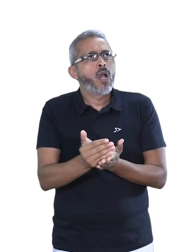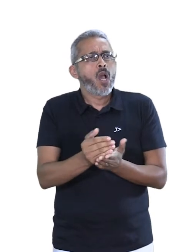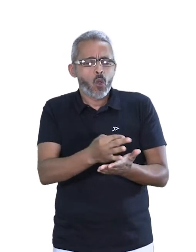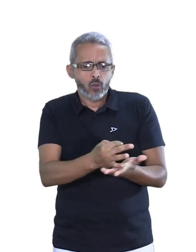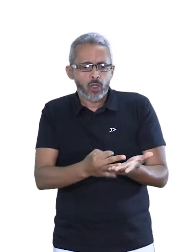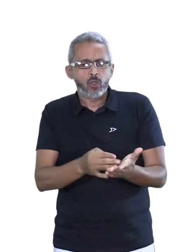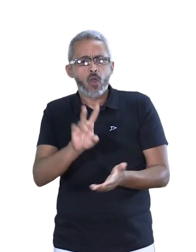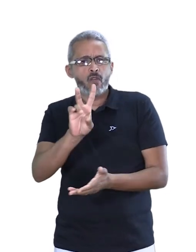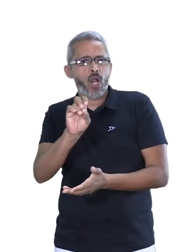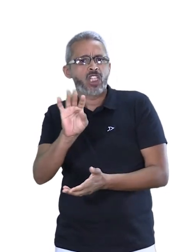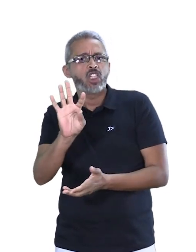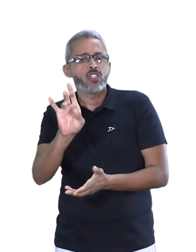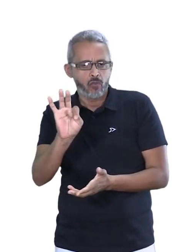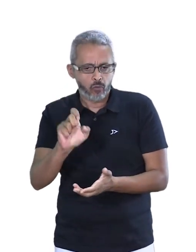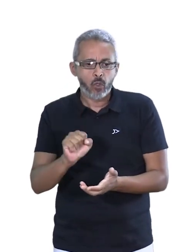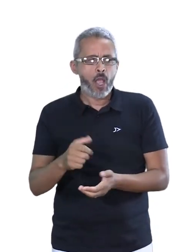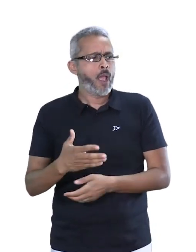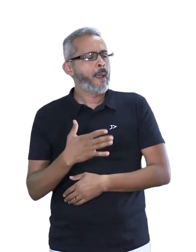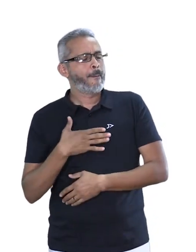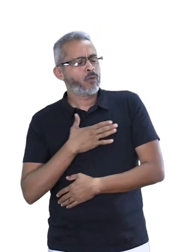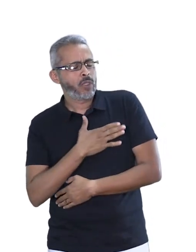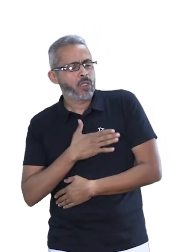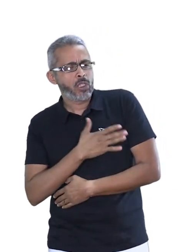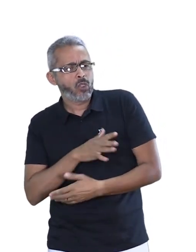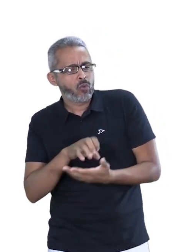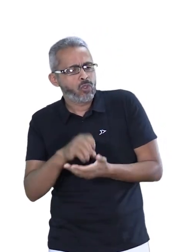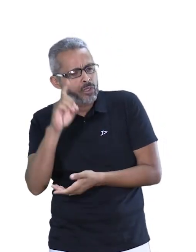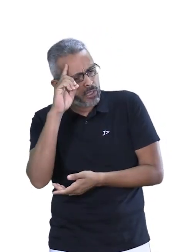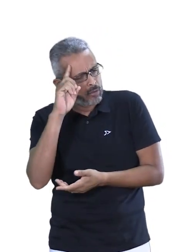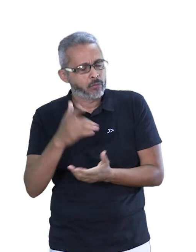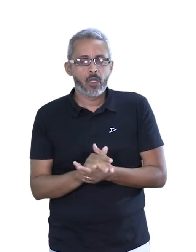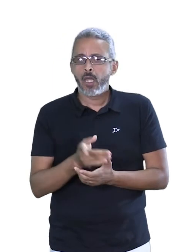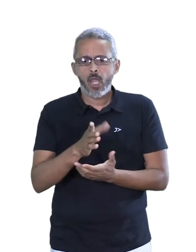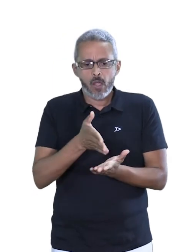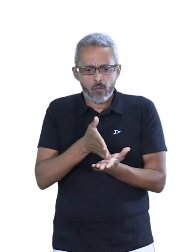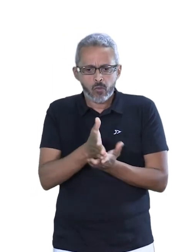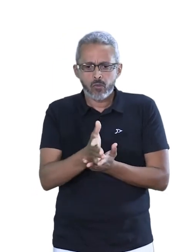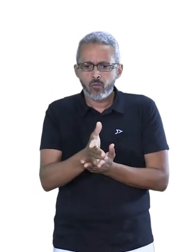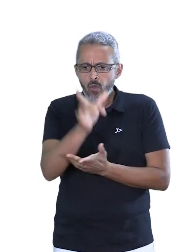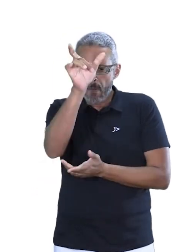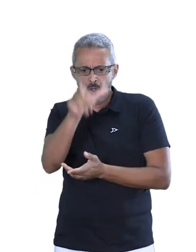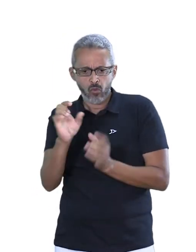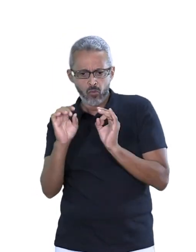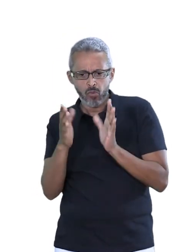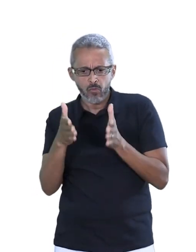vocativo, meu querido diário, pois não será direcionado a uma pessoa específica.